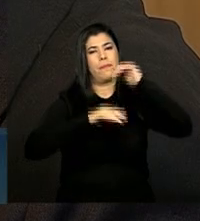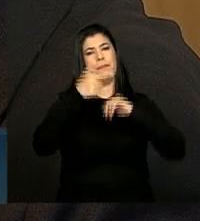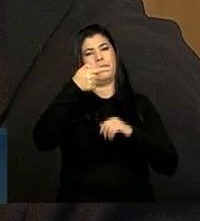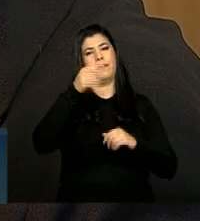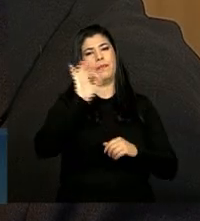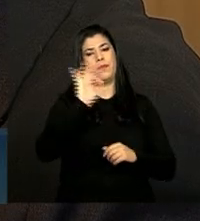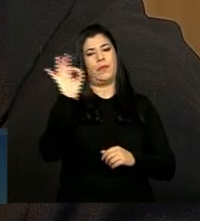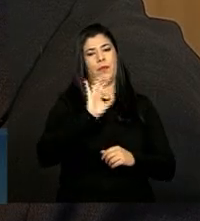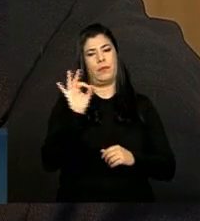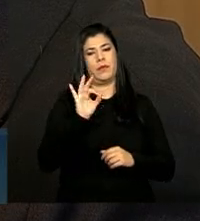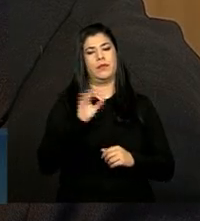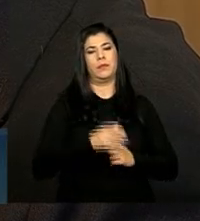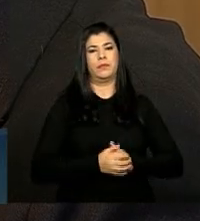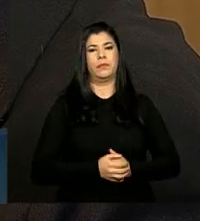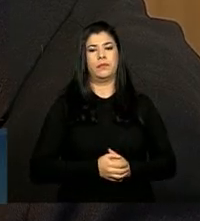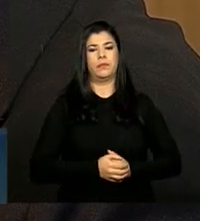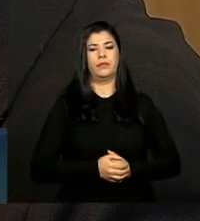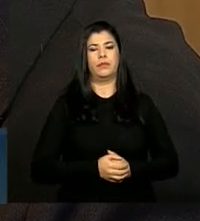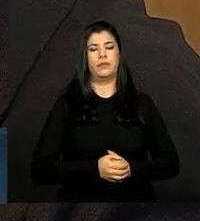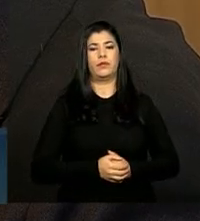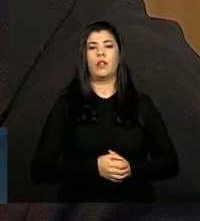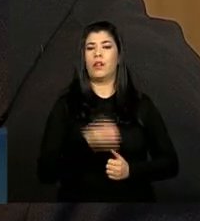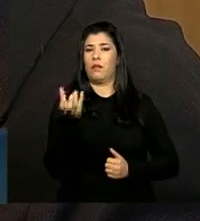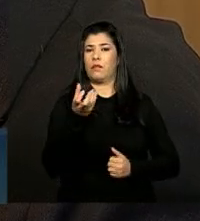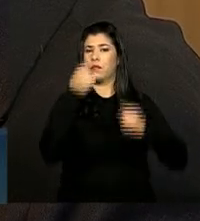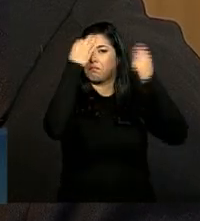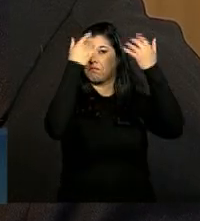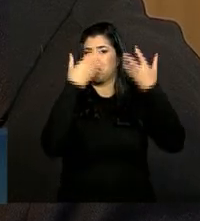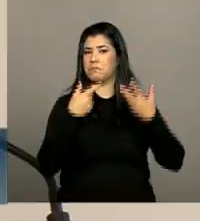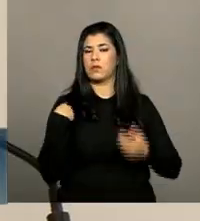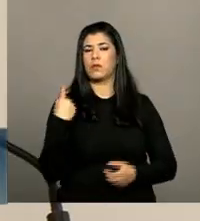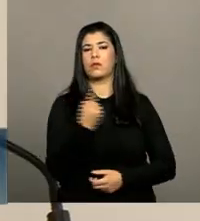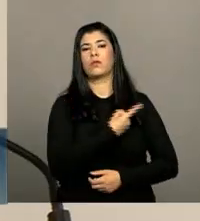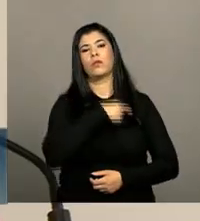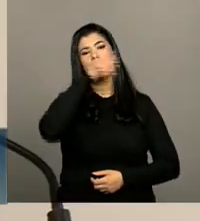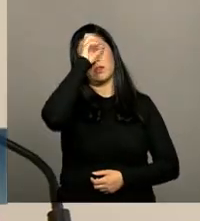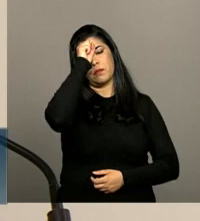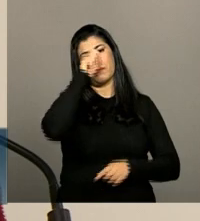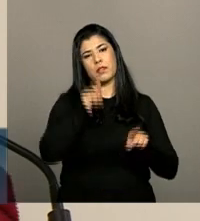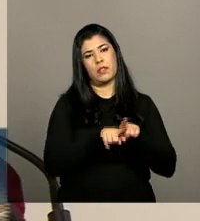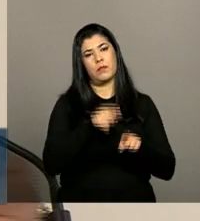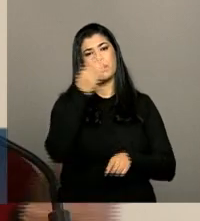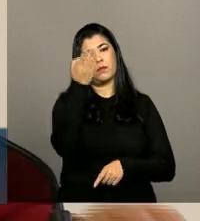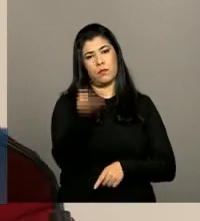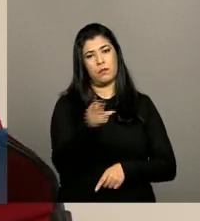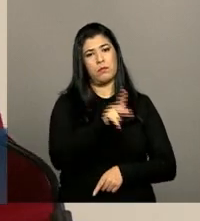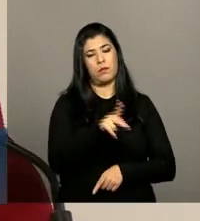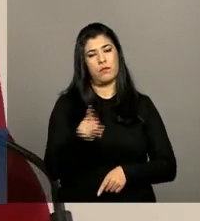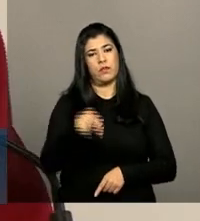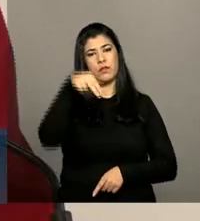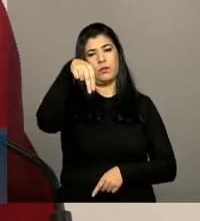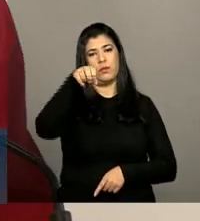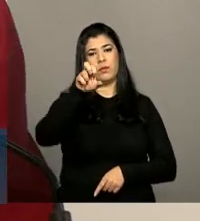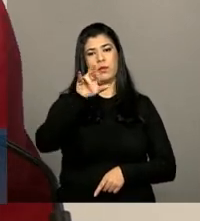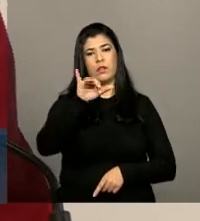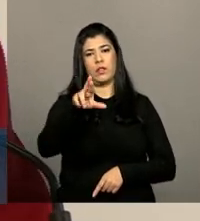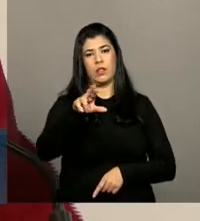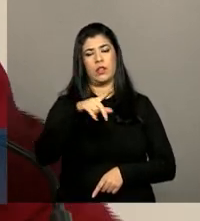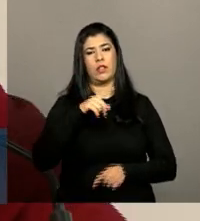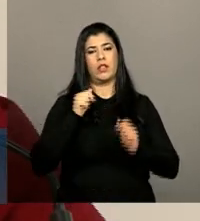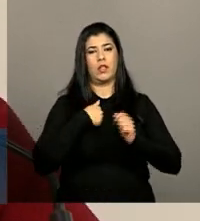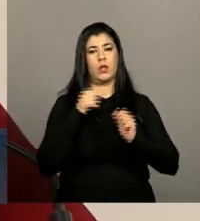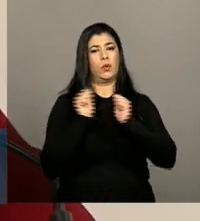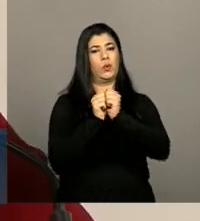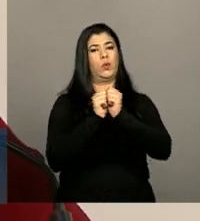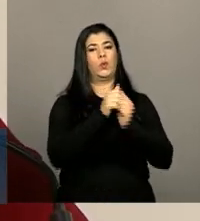me engano mas eu quero dizer que Nós aprendemos muito com o professor ner eu e todos os ministros e